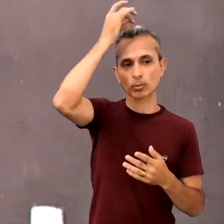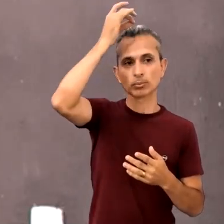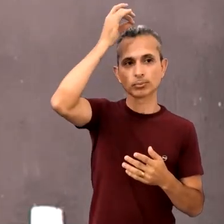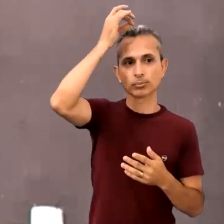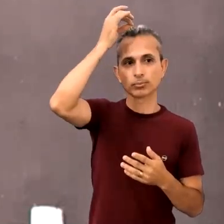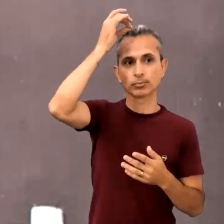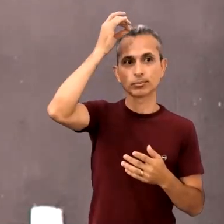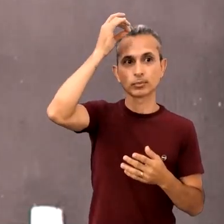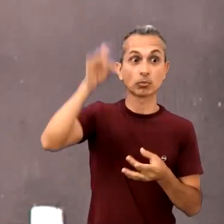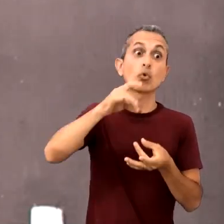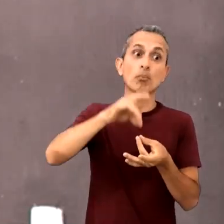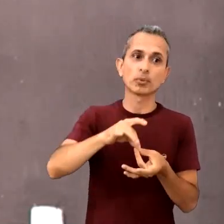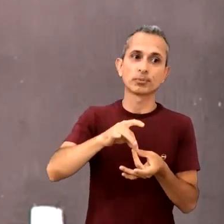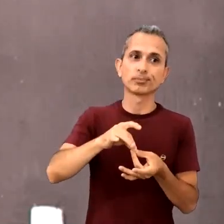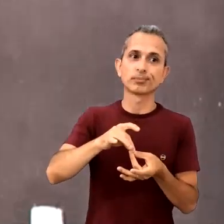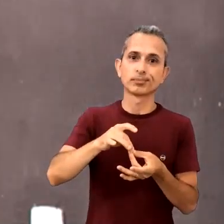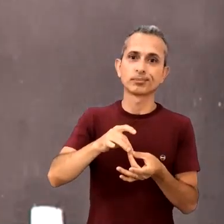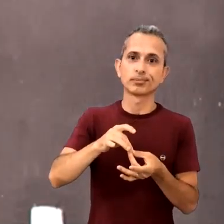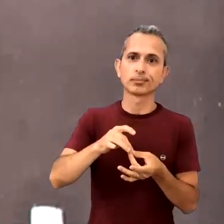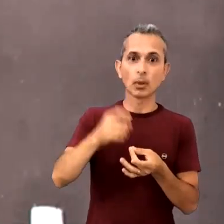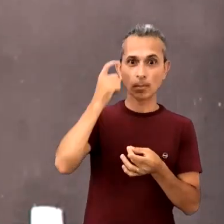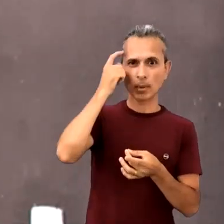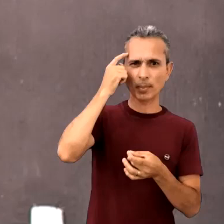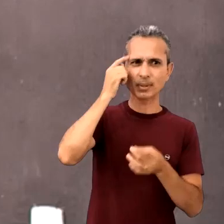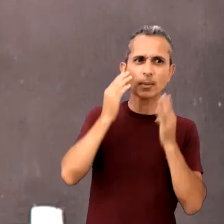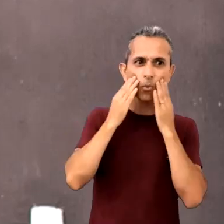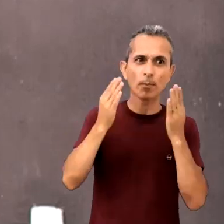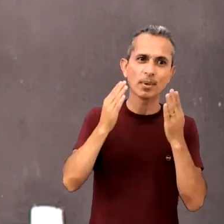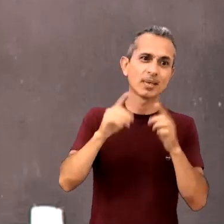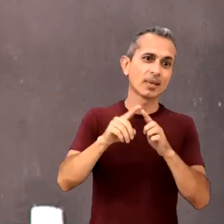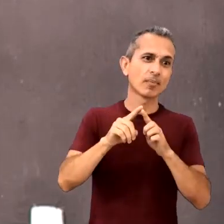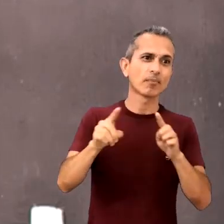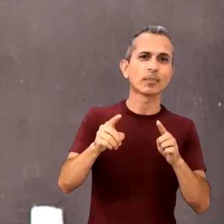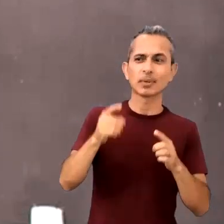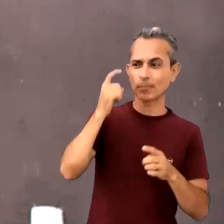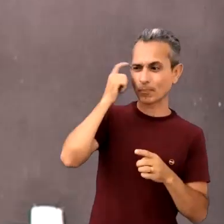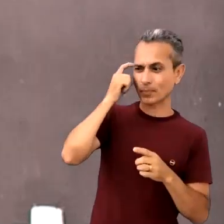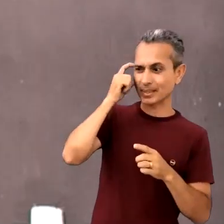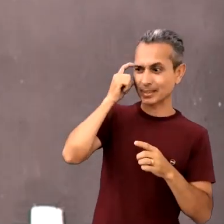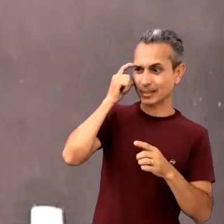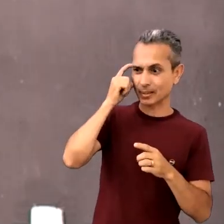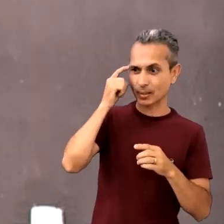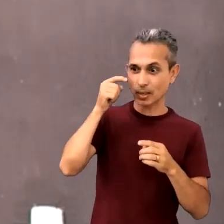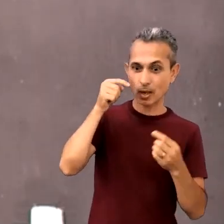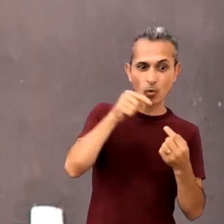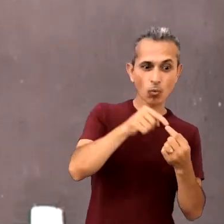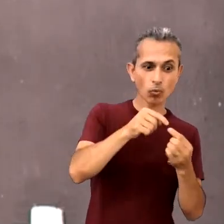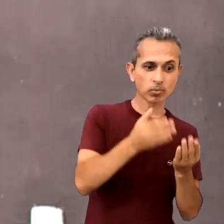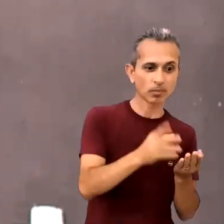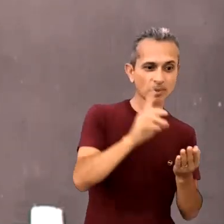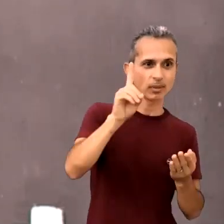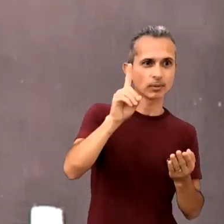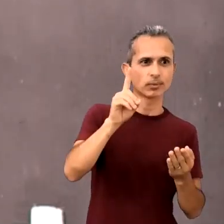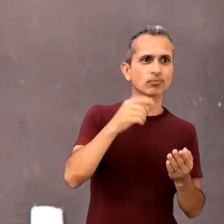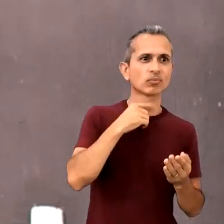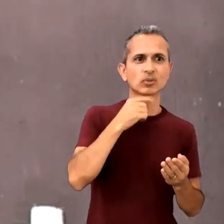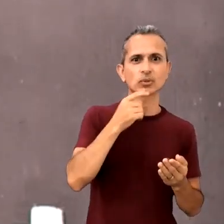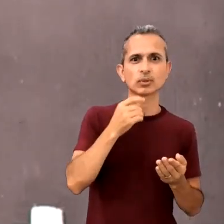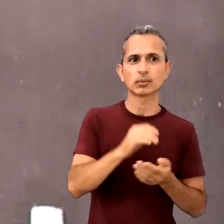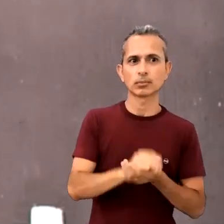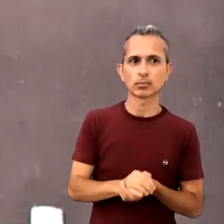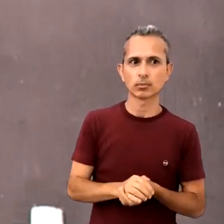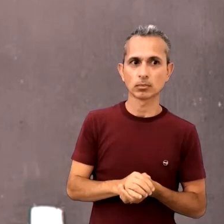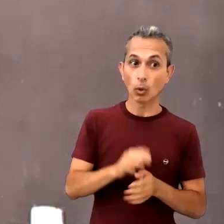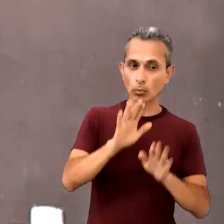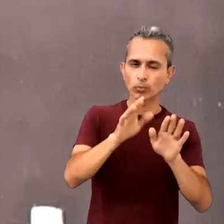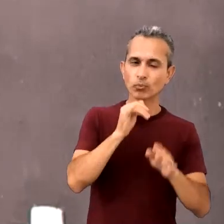que ele se esforce. Ele pode pensar moralmente, mas ele não consegue pensar biblicamente. Para ele, se você disser, não, mas eu não